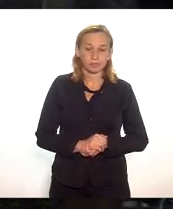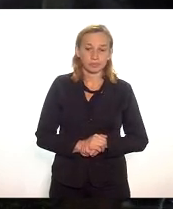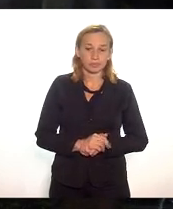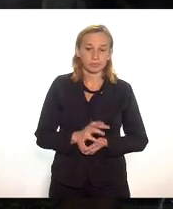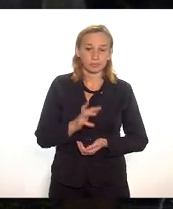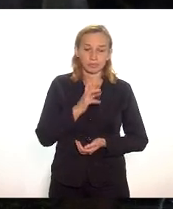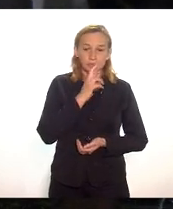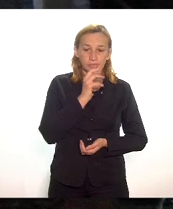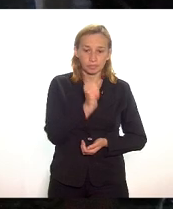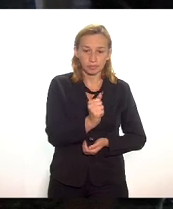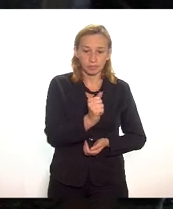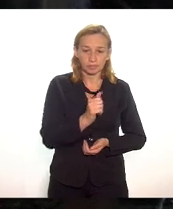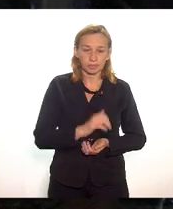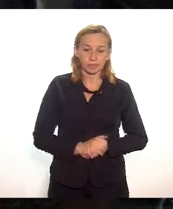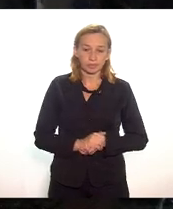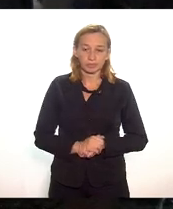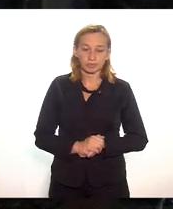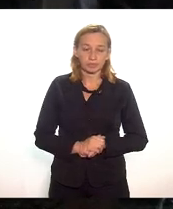Rodrigo Amorim.